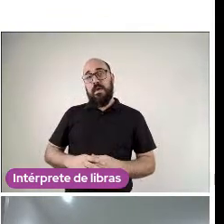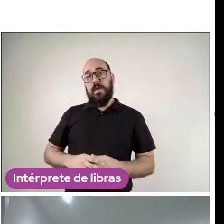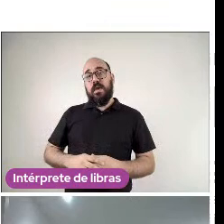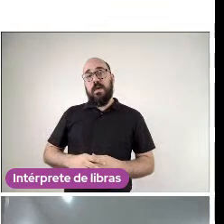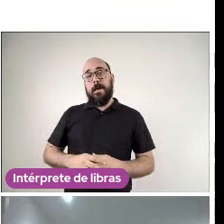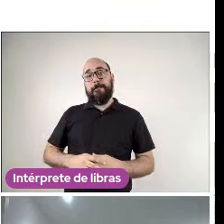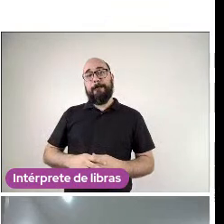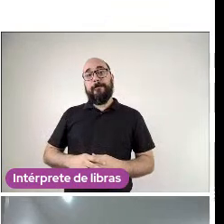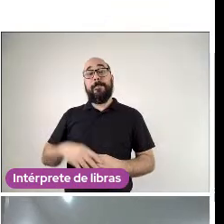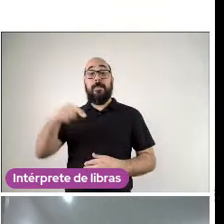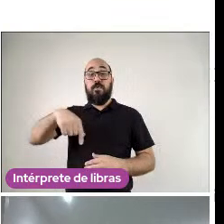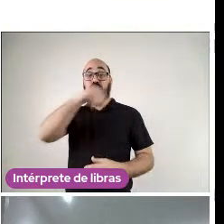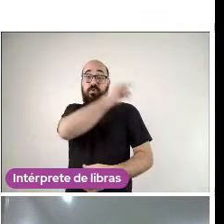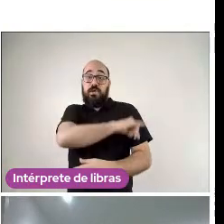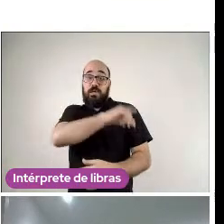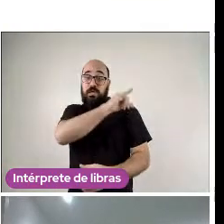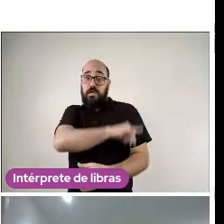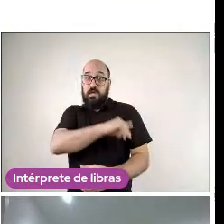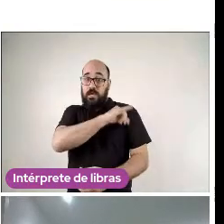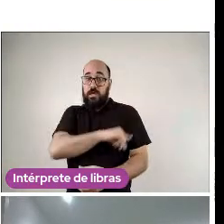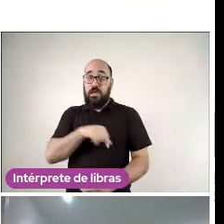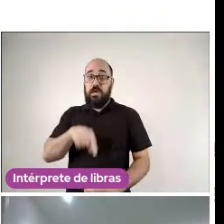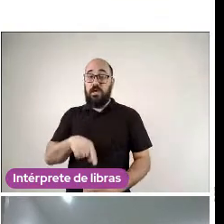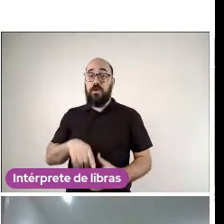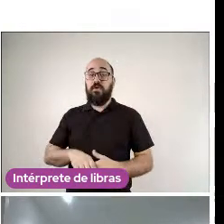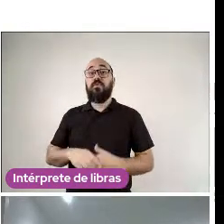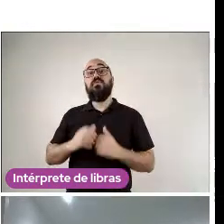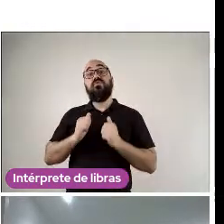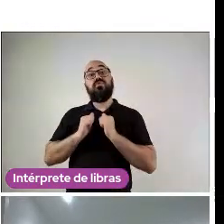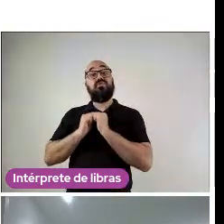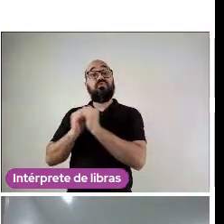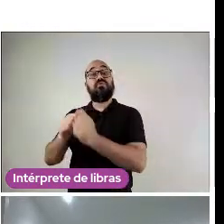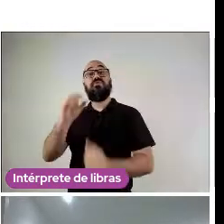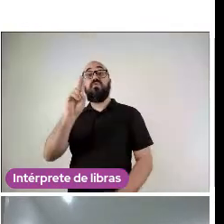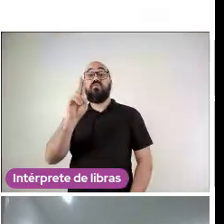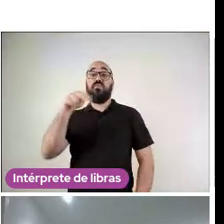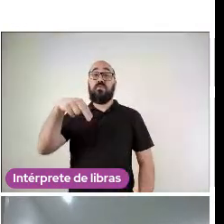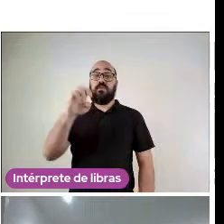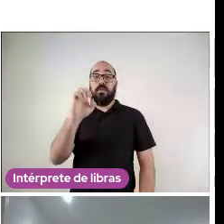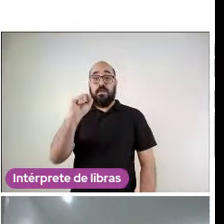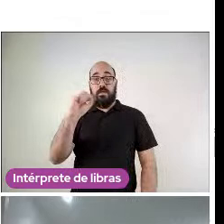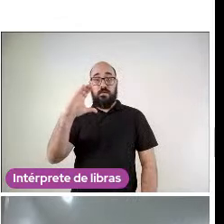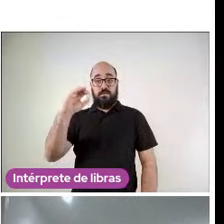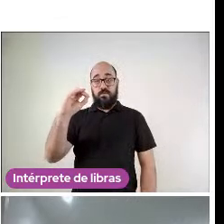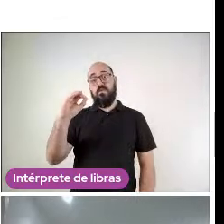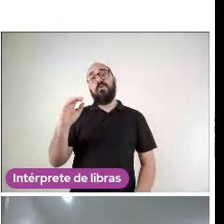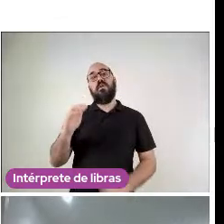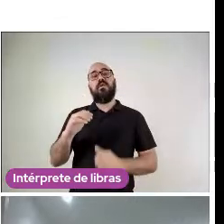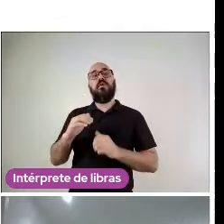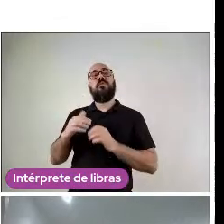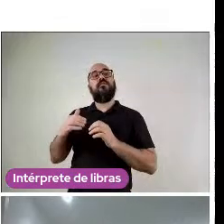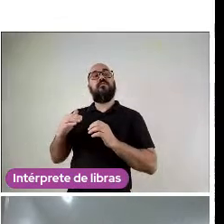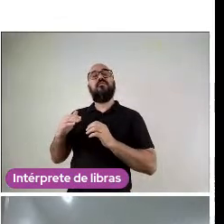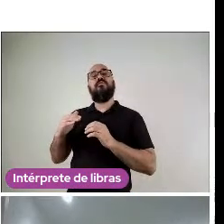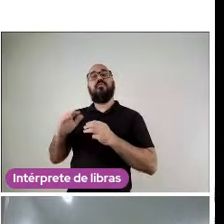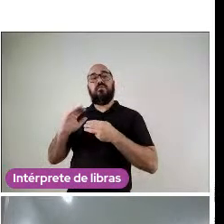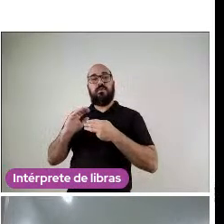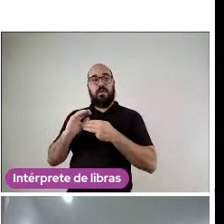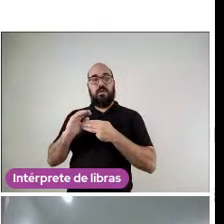e o Rio de Janeiro, através do núcleo junto com a Cátedra Unesco, representou o Brasil nesses